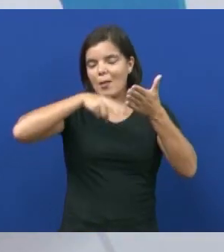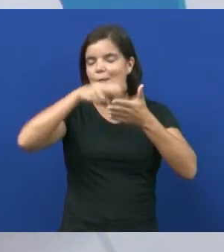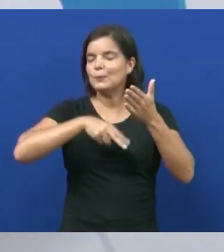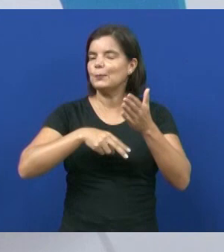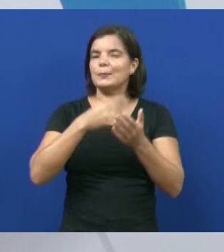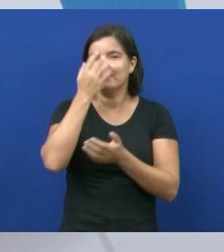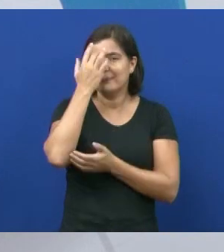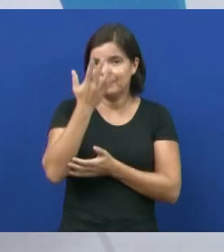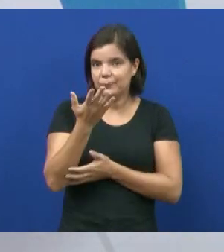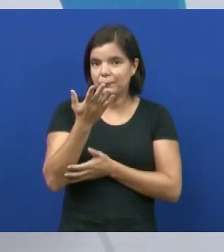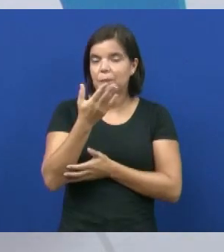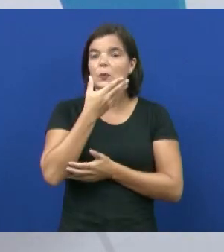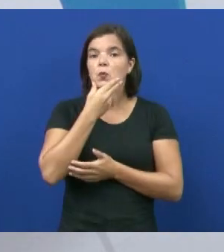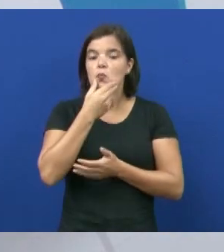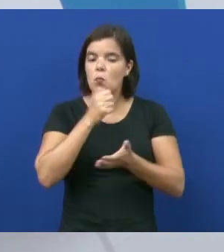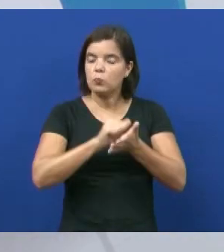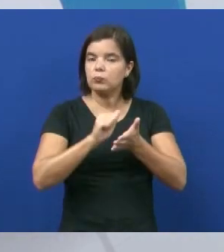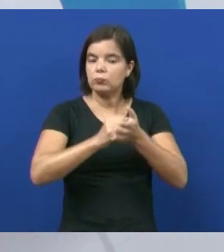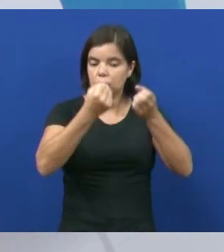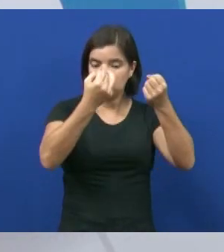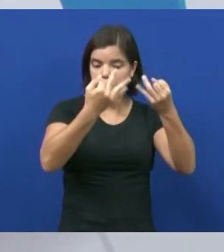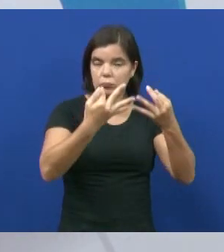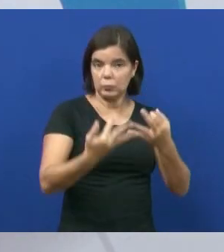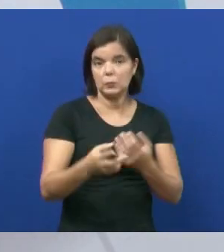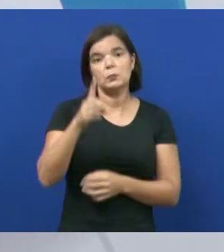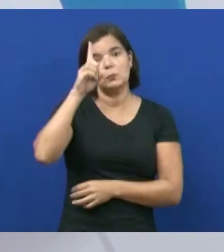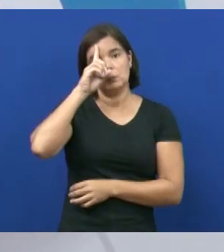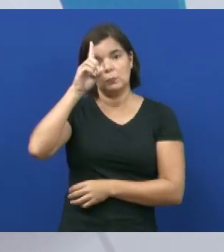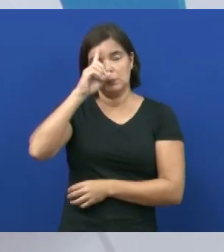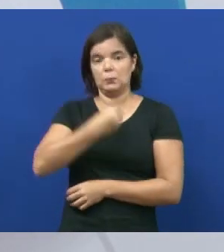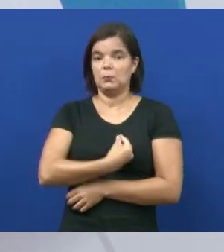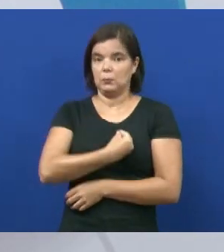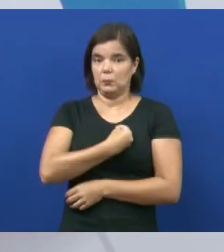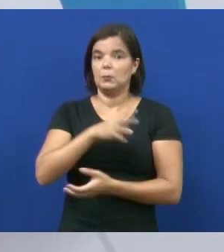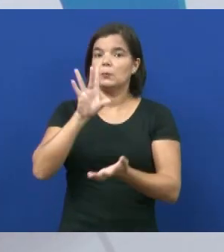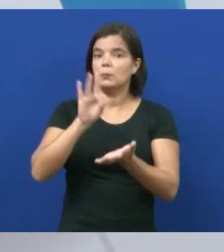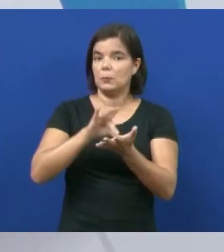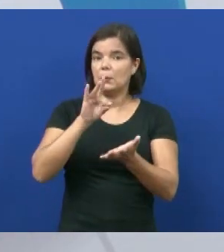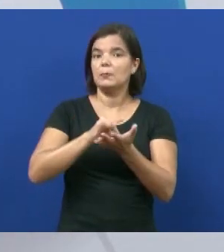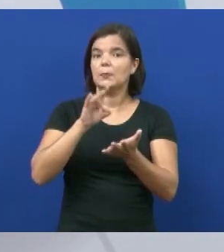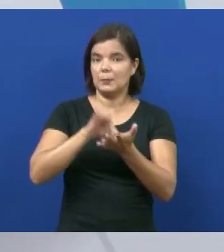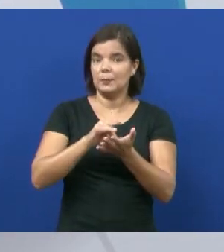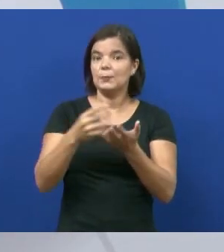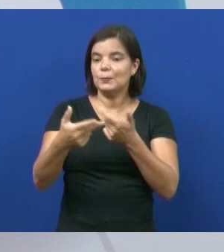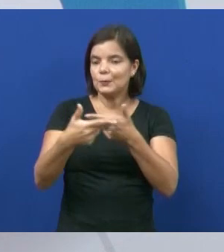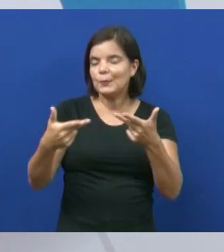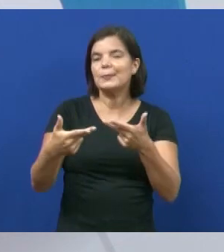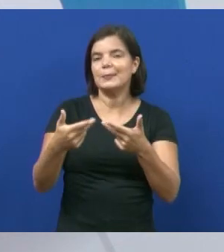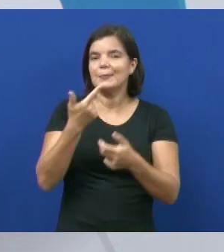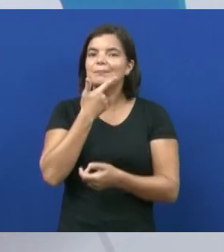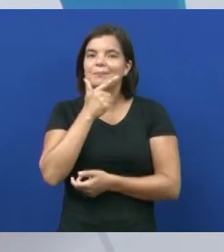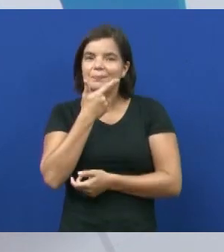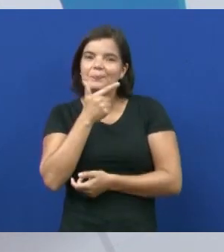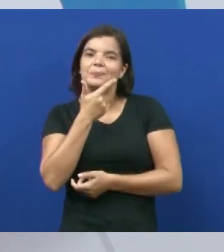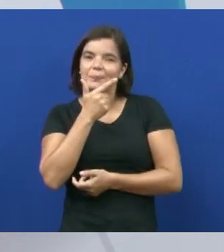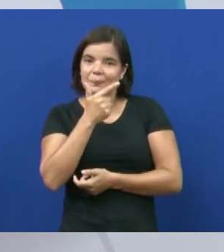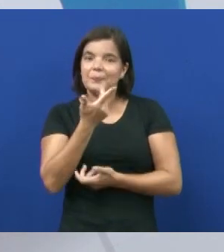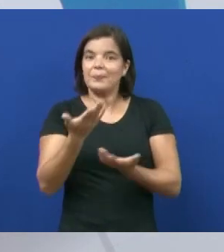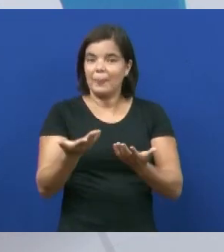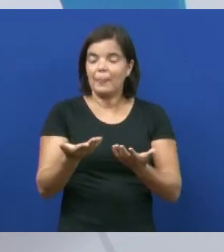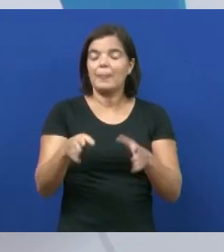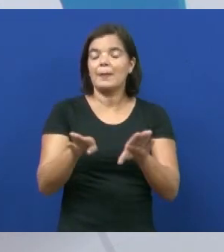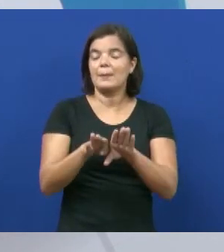O autor ele construiu um enredo transformando simples situações cotidianas em verdadeiras aventuras inusitadas, reforçando o humor a partir de